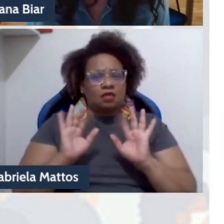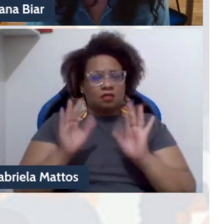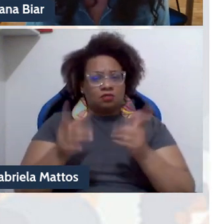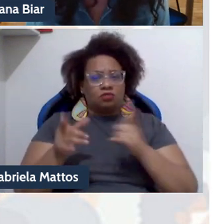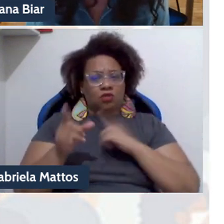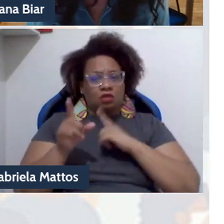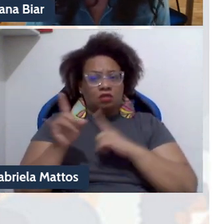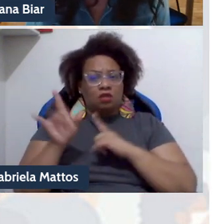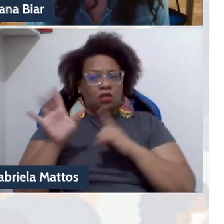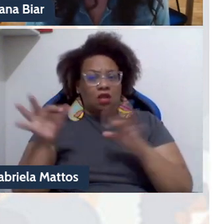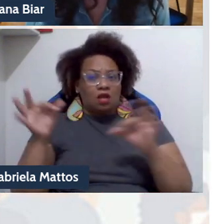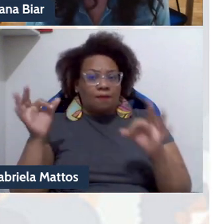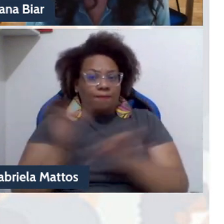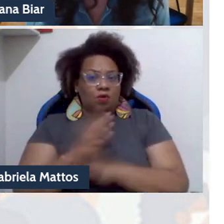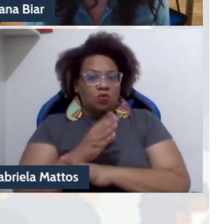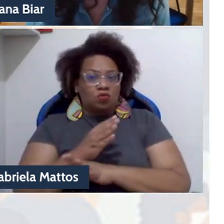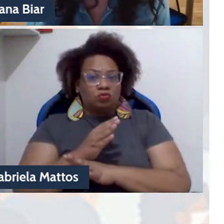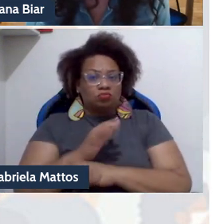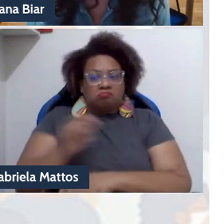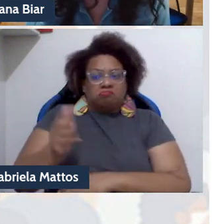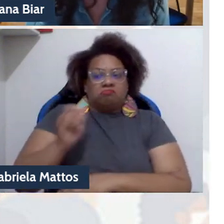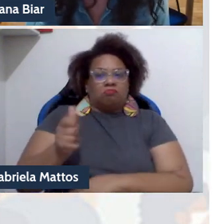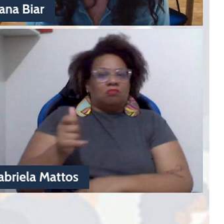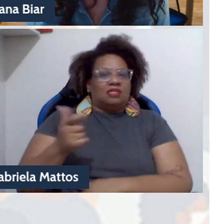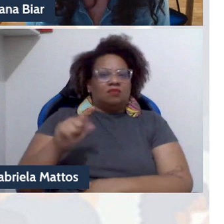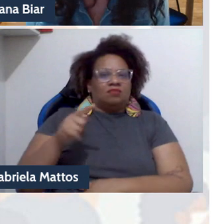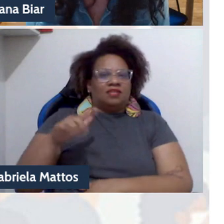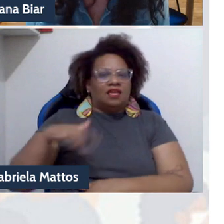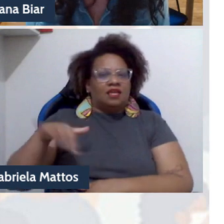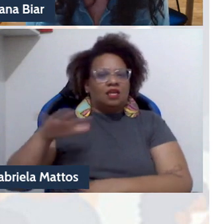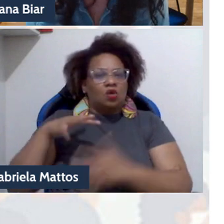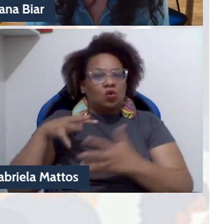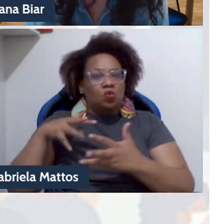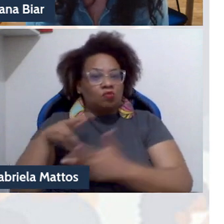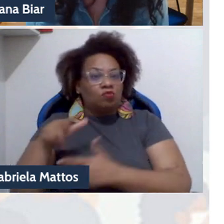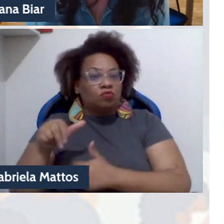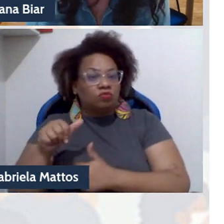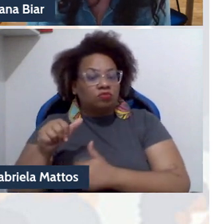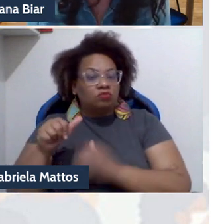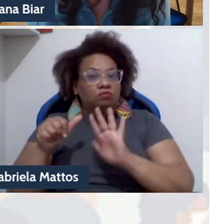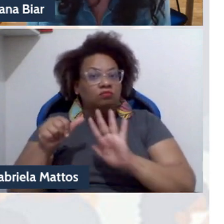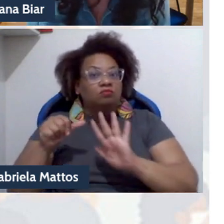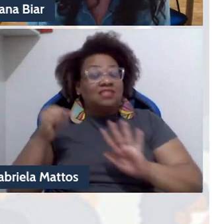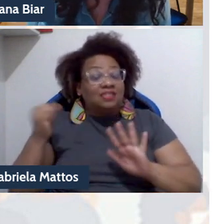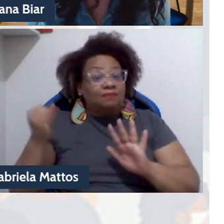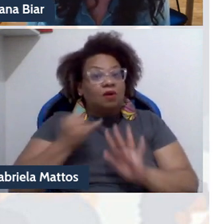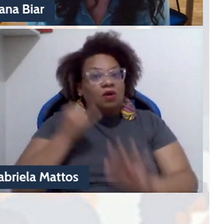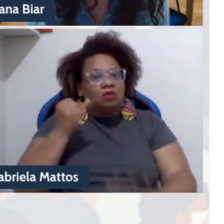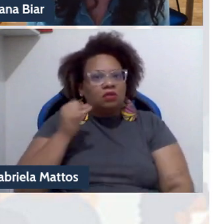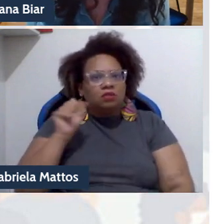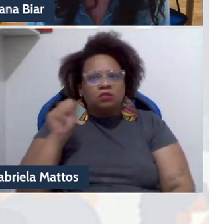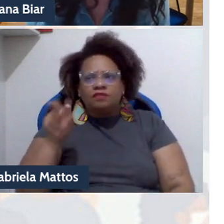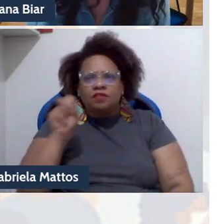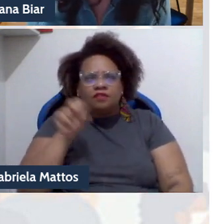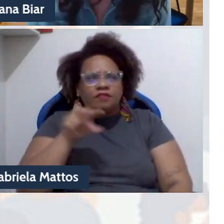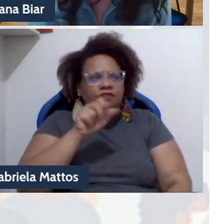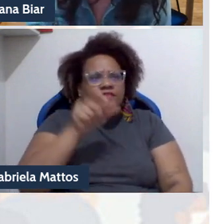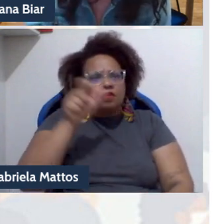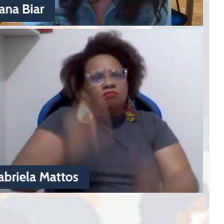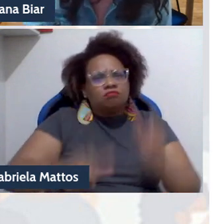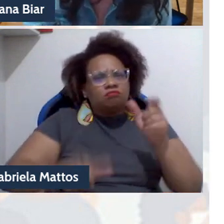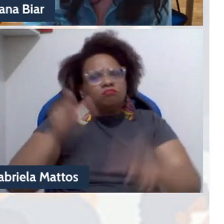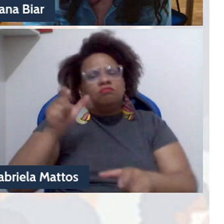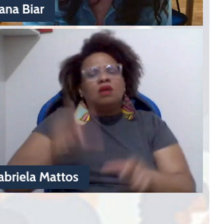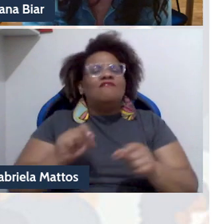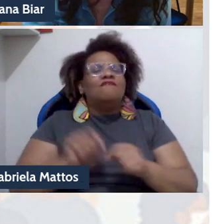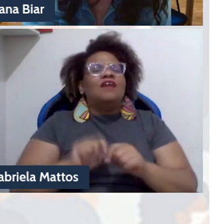mundo não narrativo, o importante para a gente é observar o que os atores sociais fazem ao narrar, né? Como